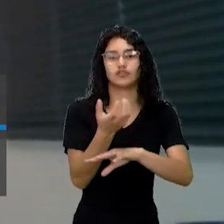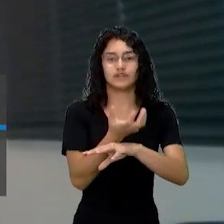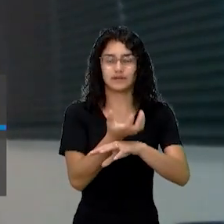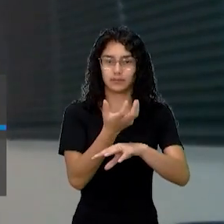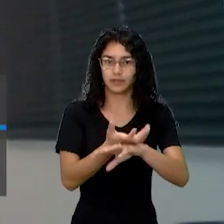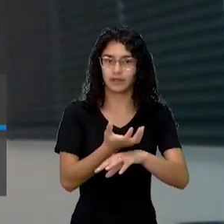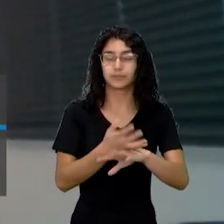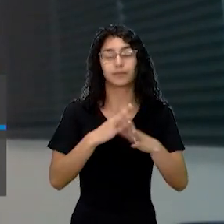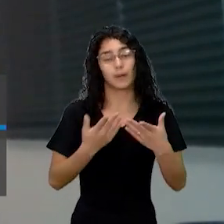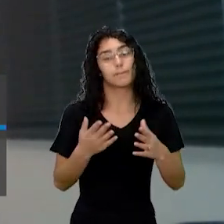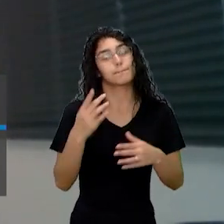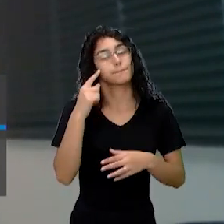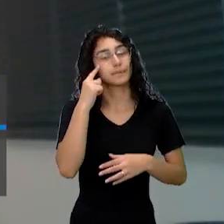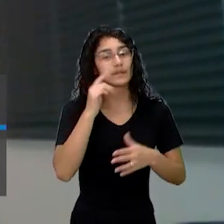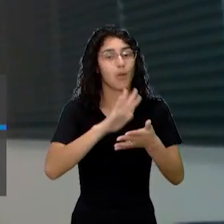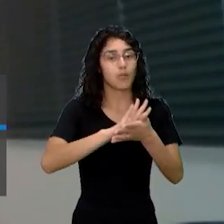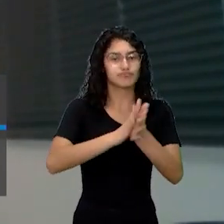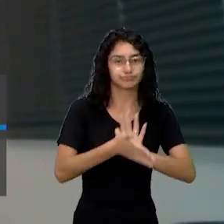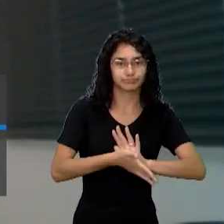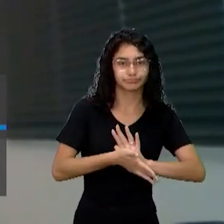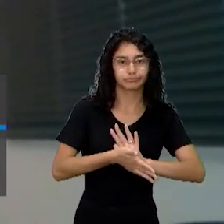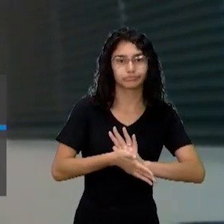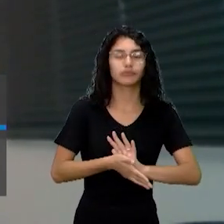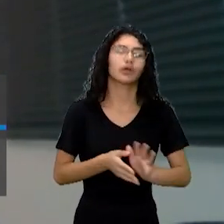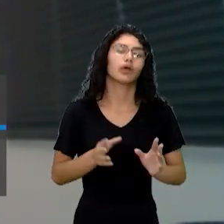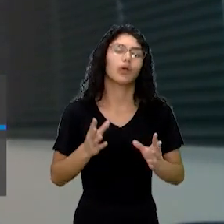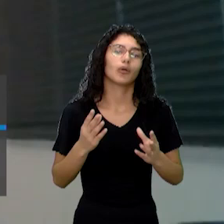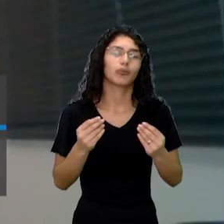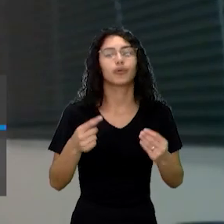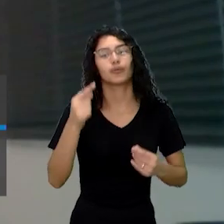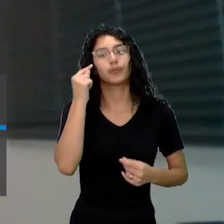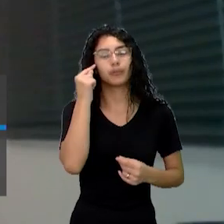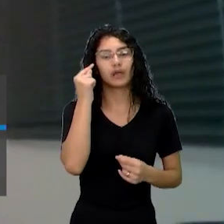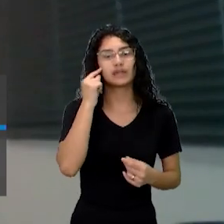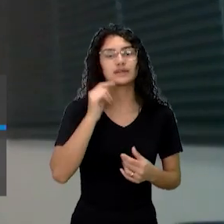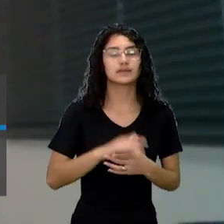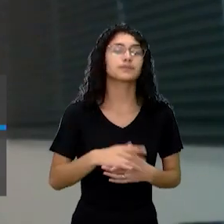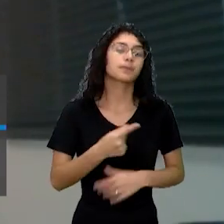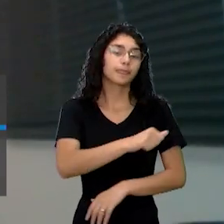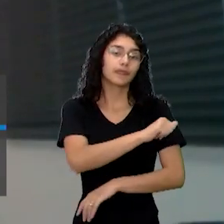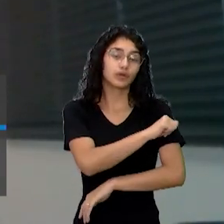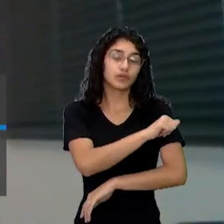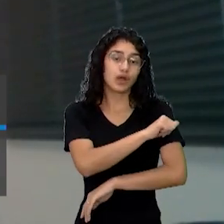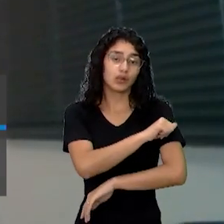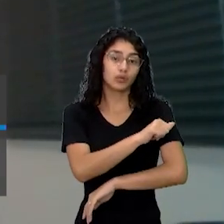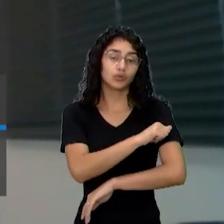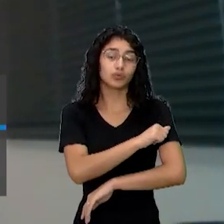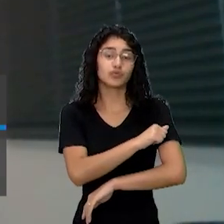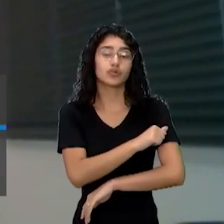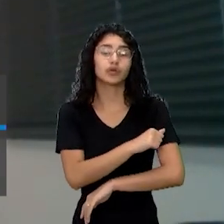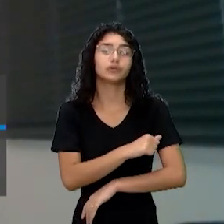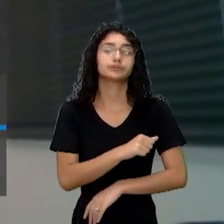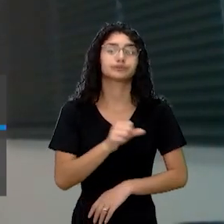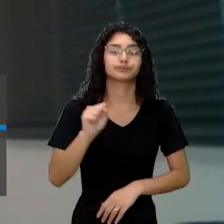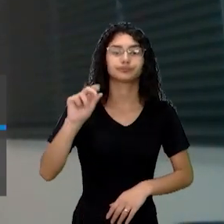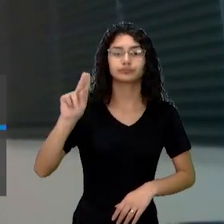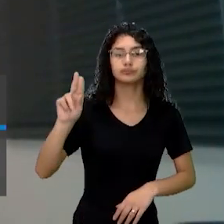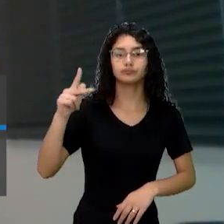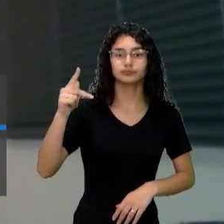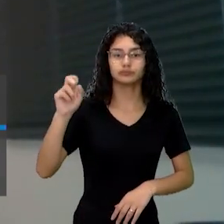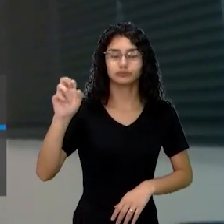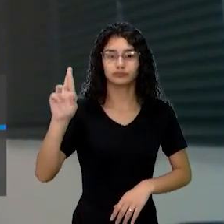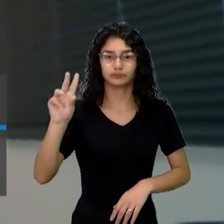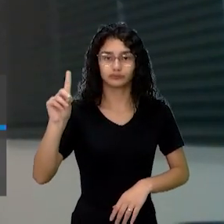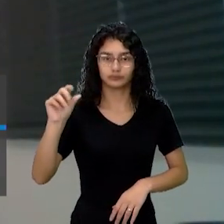a gente precisa quebrar um mito que é muito presente, de que os estudantes superdotados são aqueles que vão bem em todas